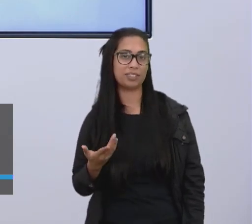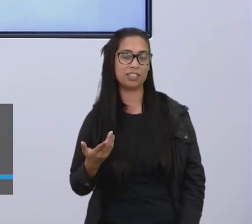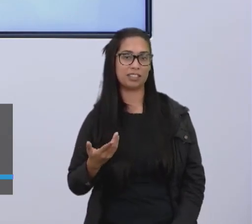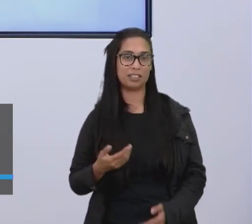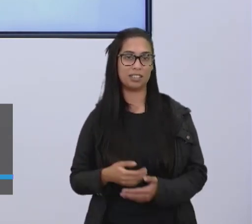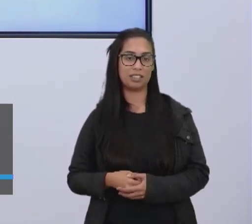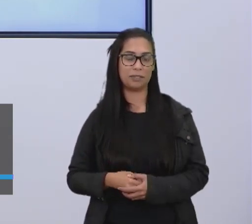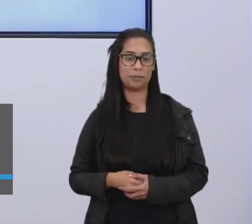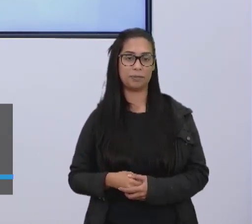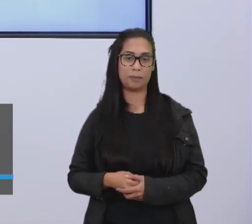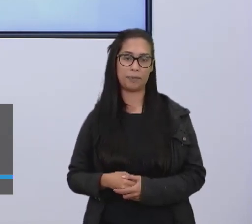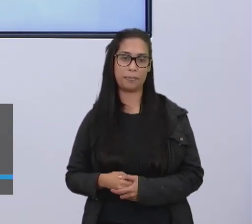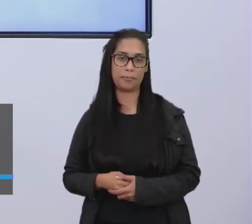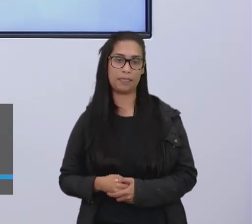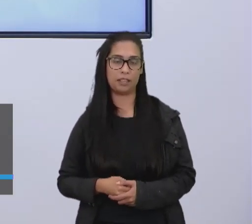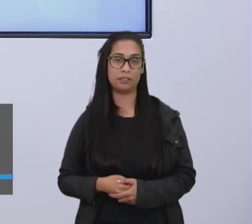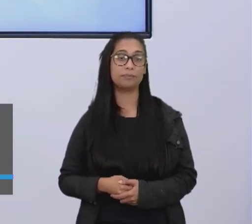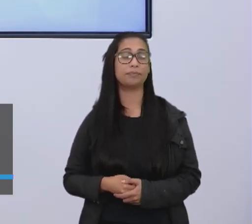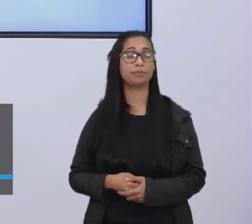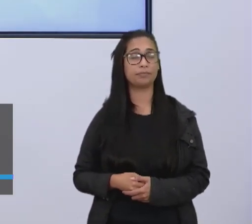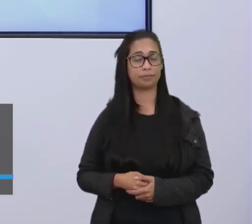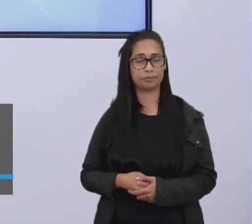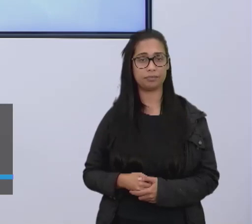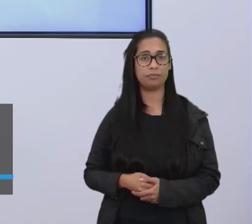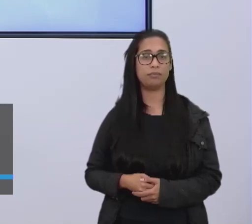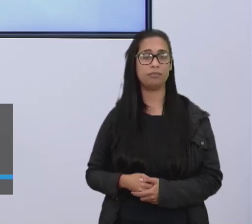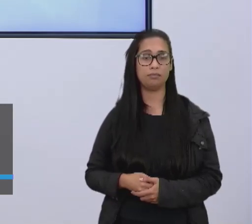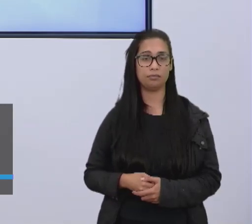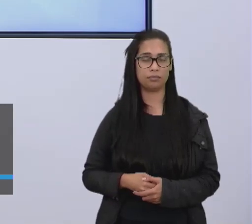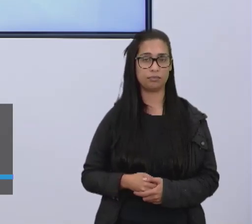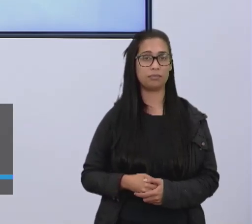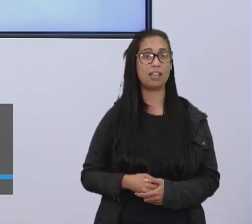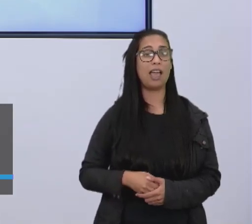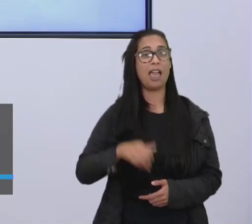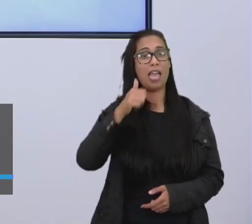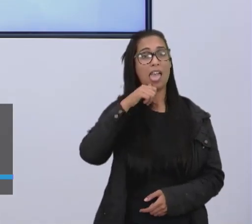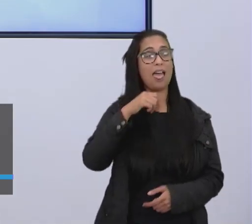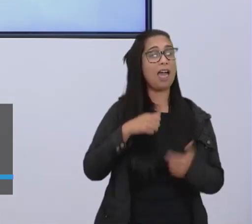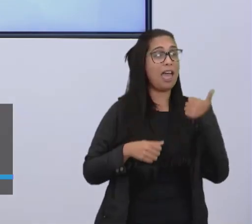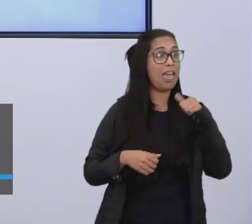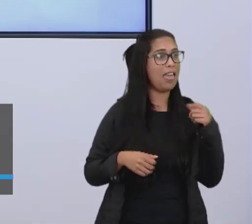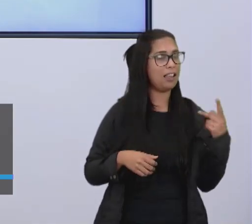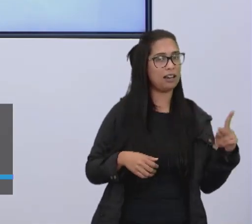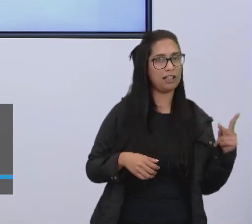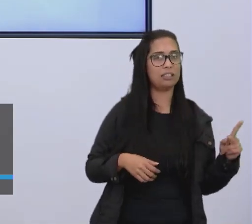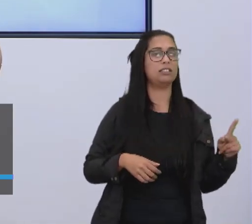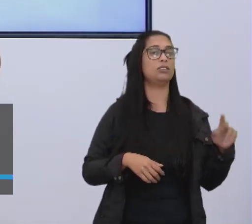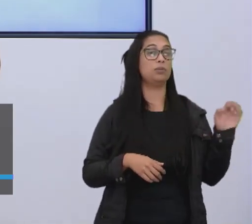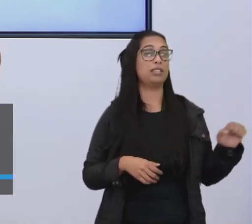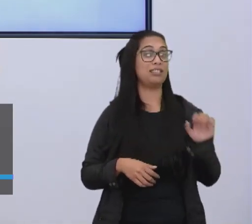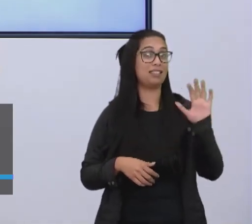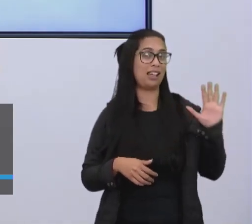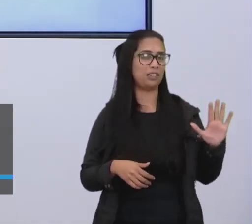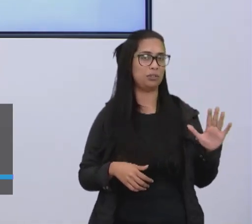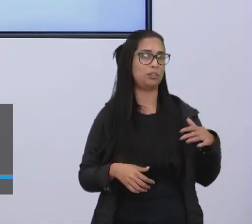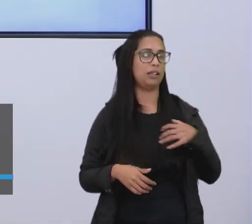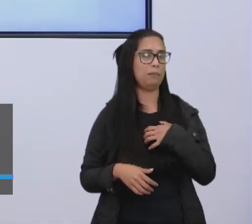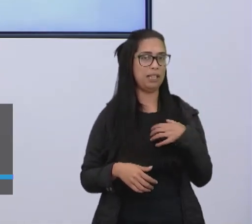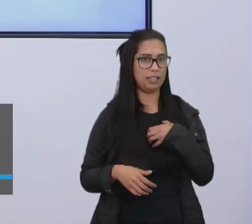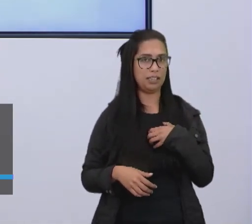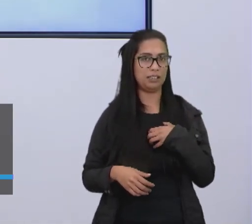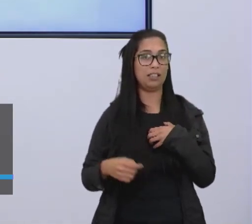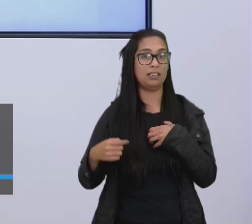assim, ela não originalmente ser desse Estado faz com que ela tenha menos, nesse caso,